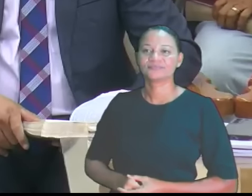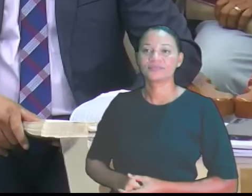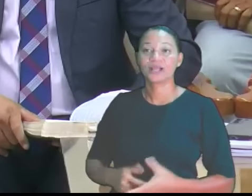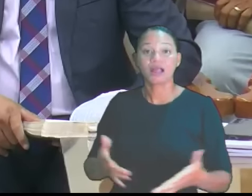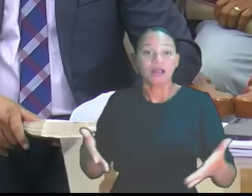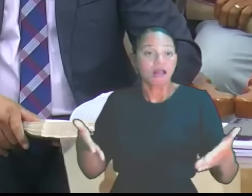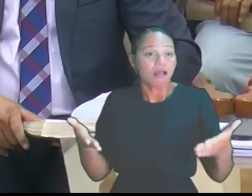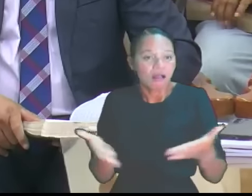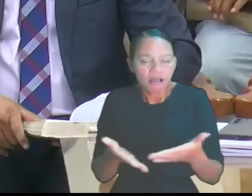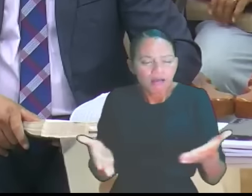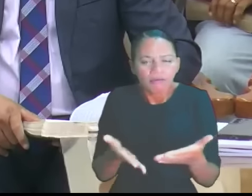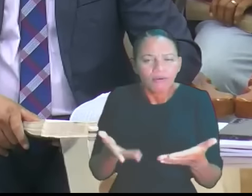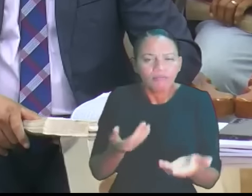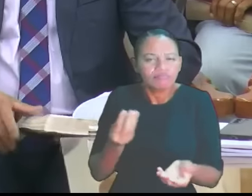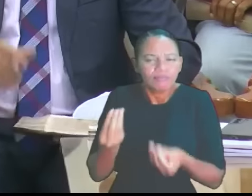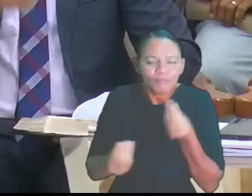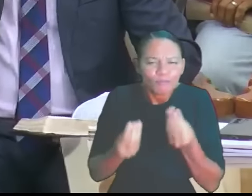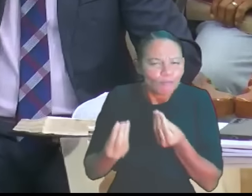Agora, olha o detalhe.